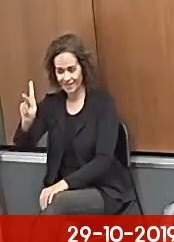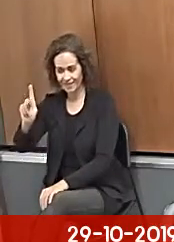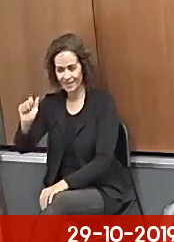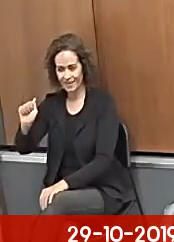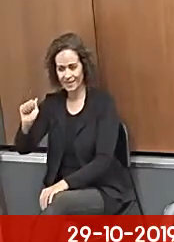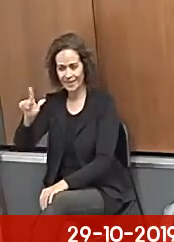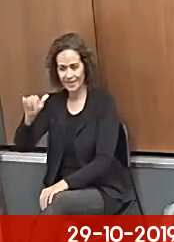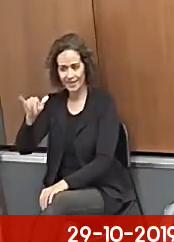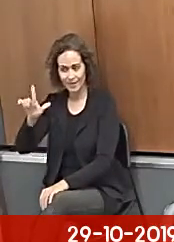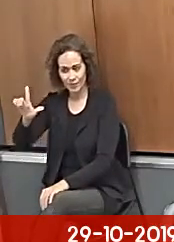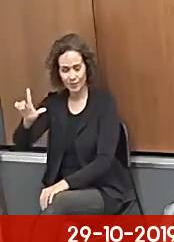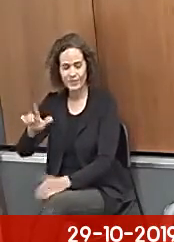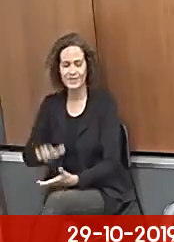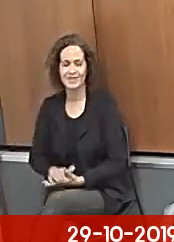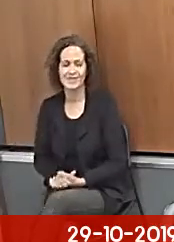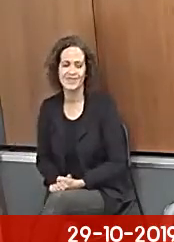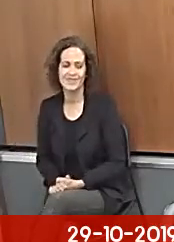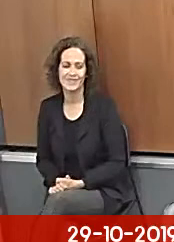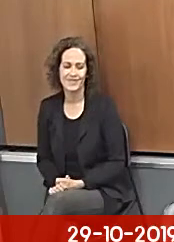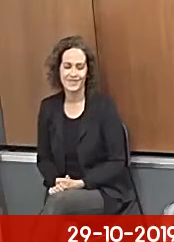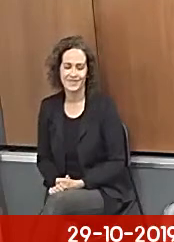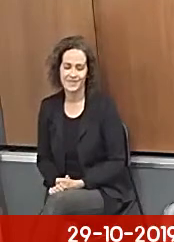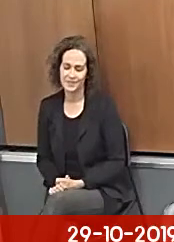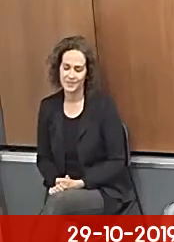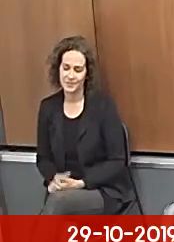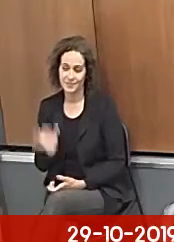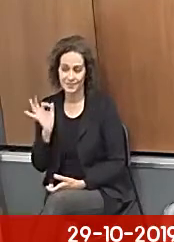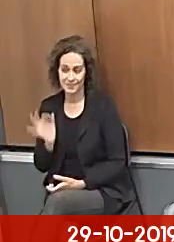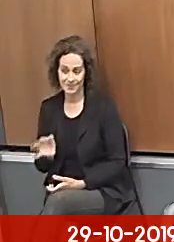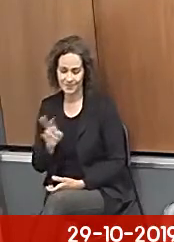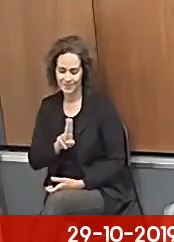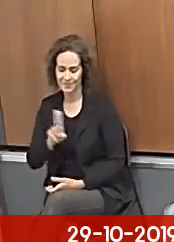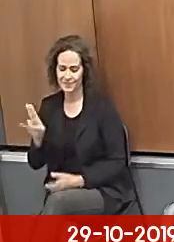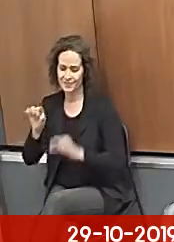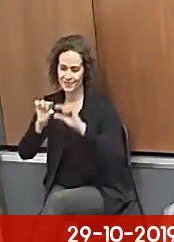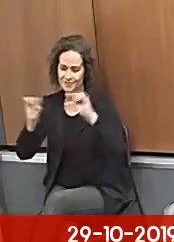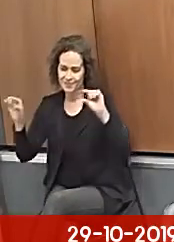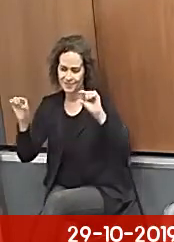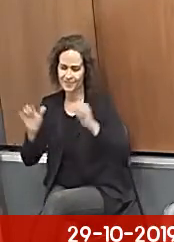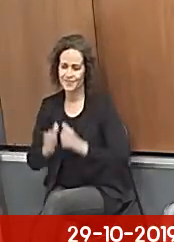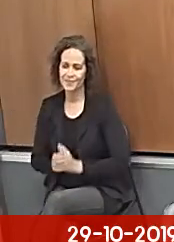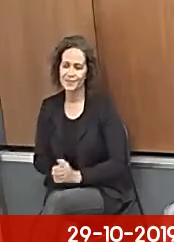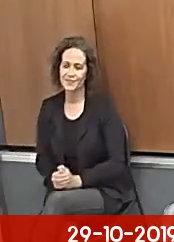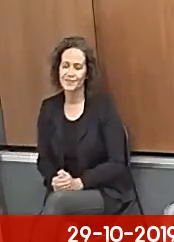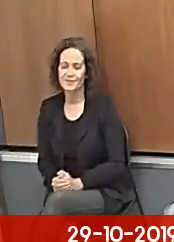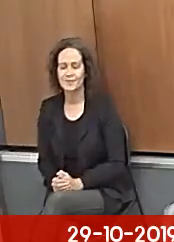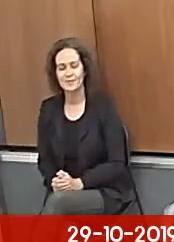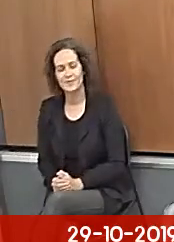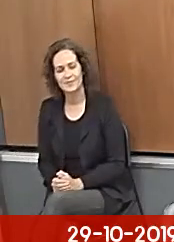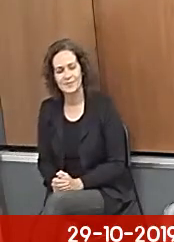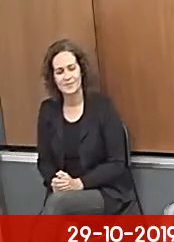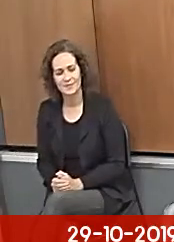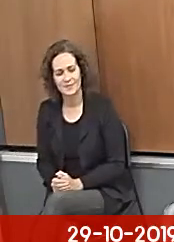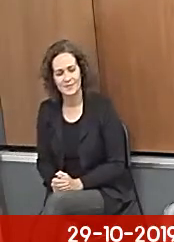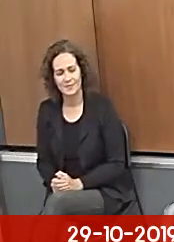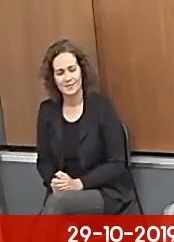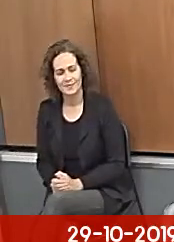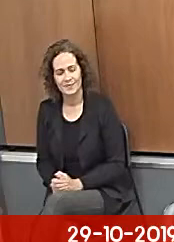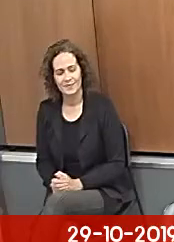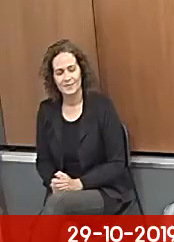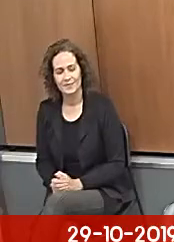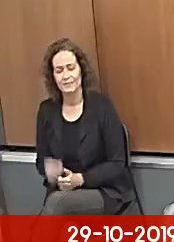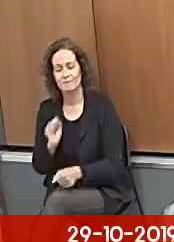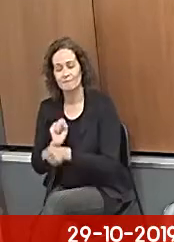Calil. Mais pertinho. É o pai, né? Mais pertinho do microfone. E o Maninho esteve presente lá no programa Superar,